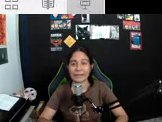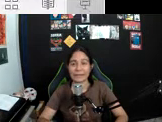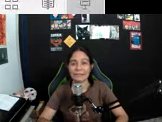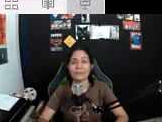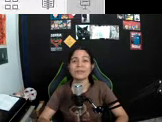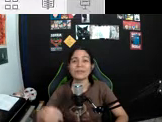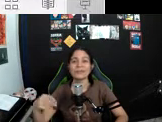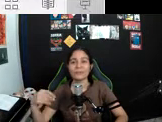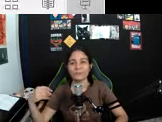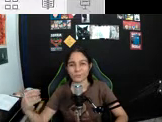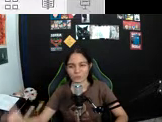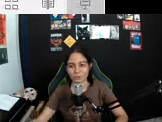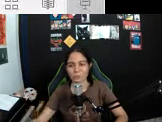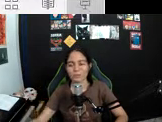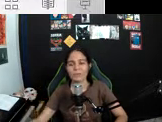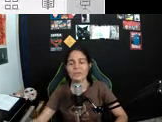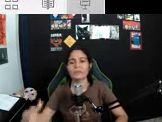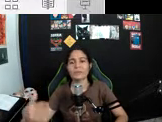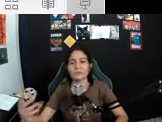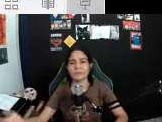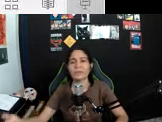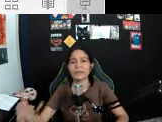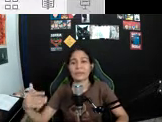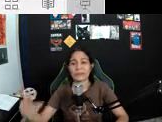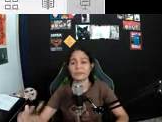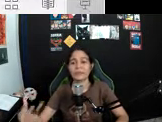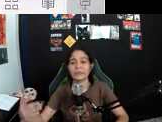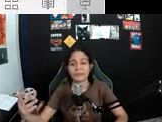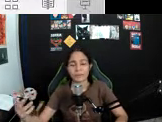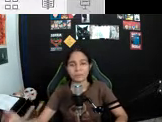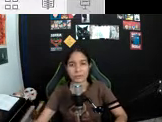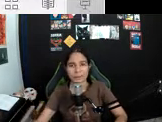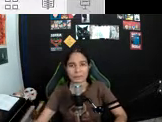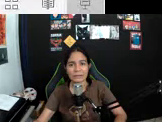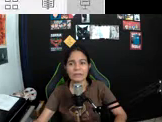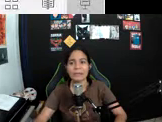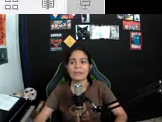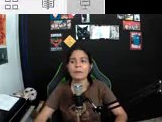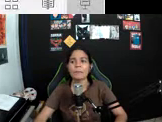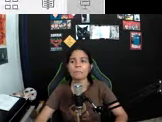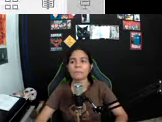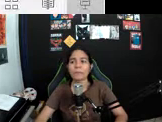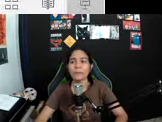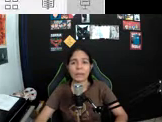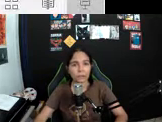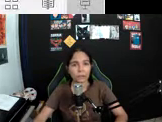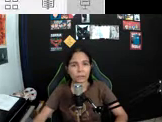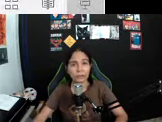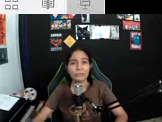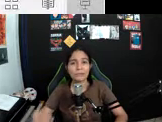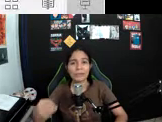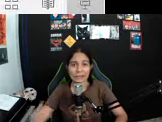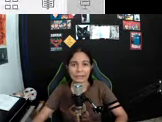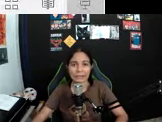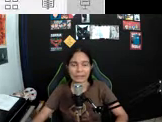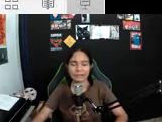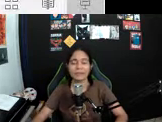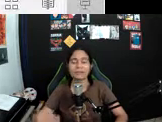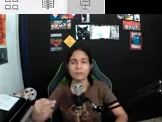ficar internado, os problemas de leito vão ser cada vez piores, né? Então, não